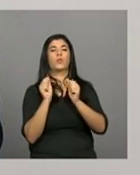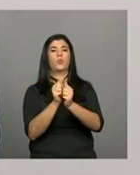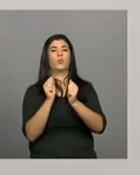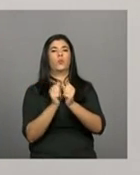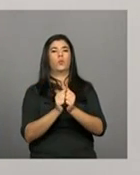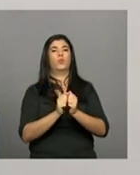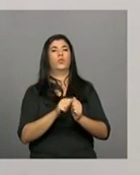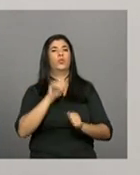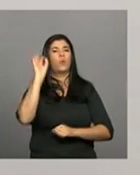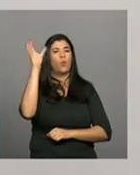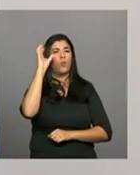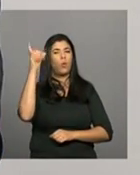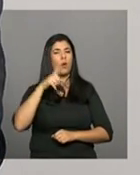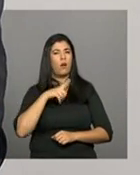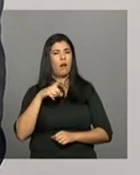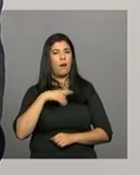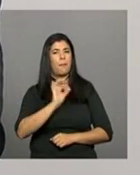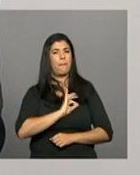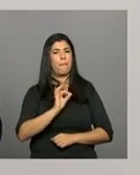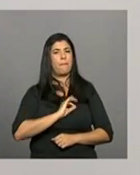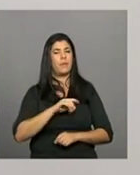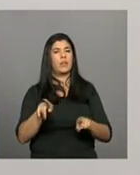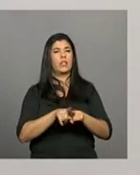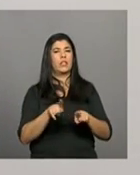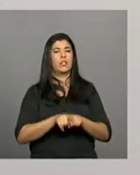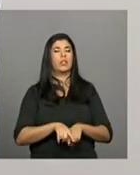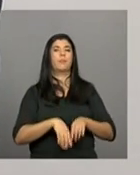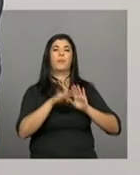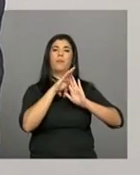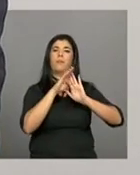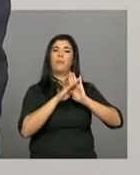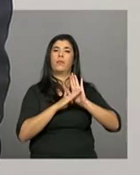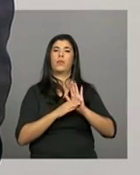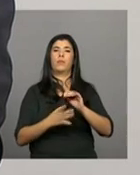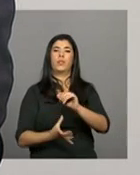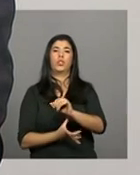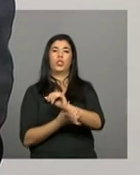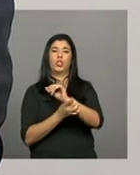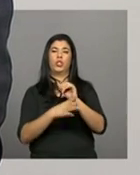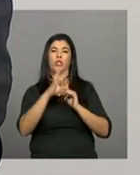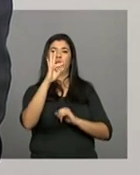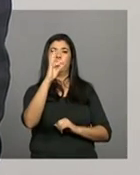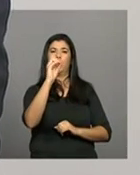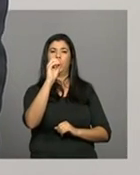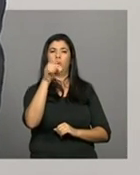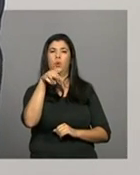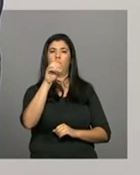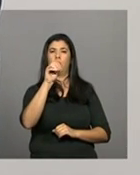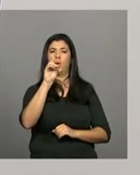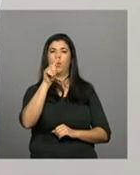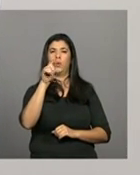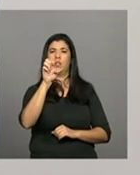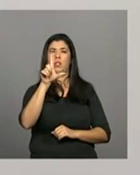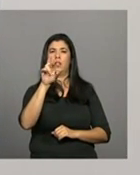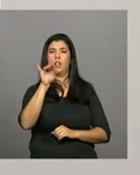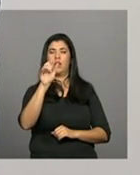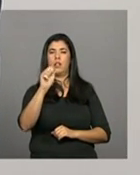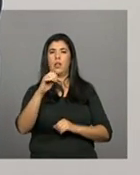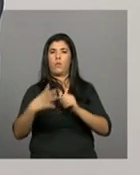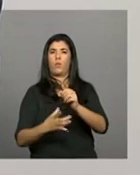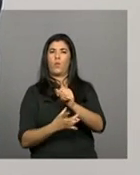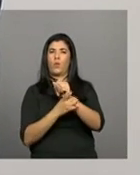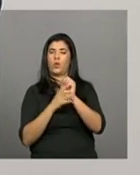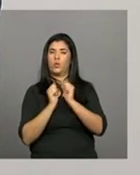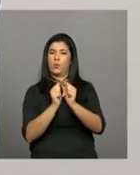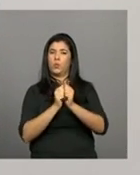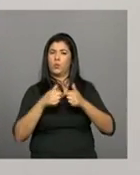Maria da Penha, assim como o programa de tornozeleiras eletrônicas para os agressores. É uma luta sem trégua e vamos